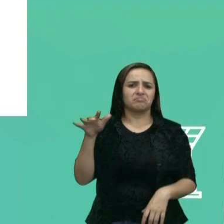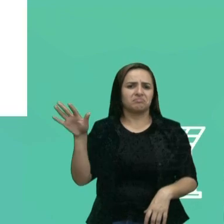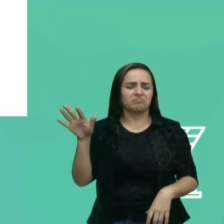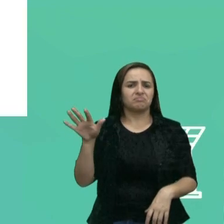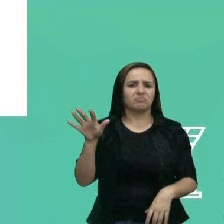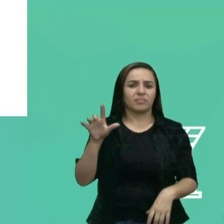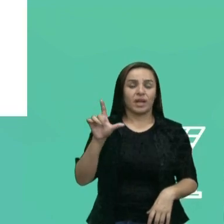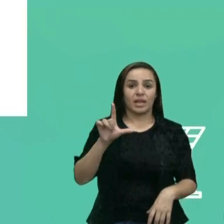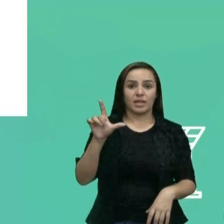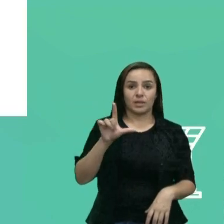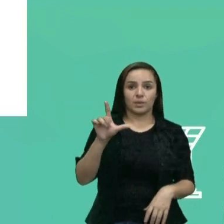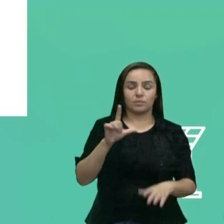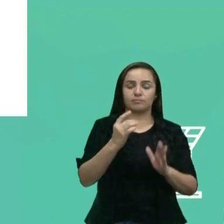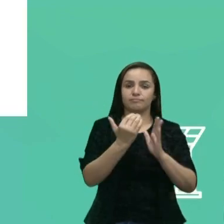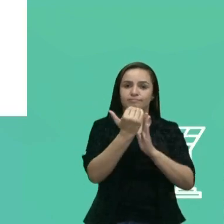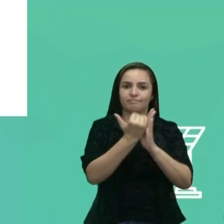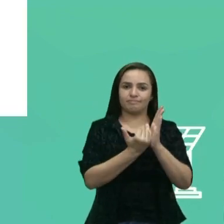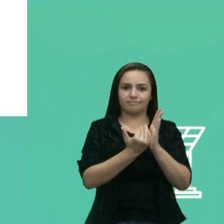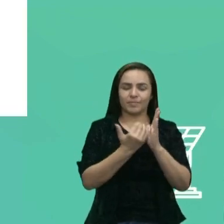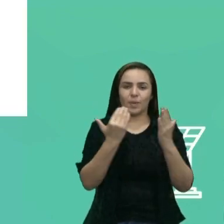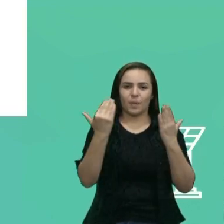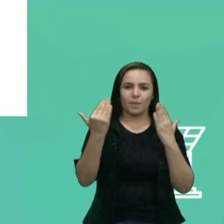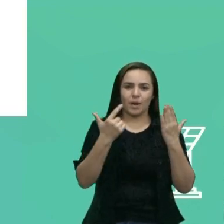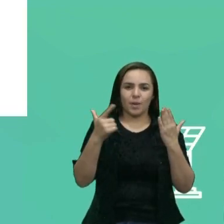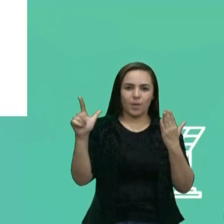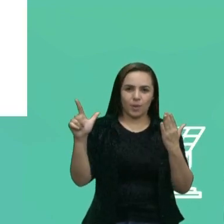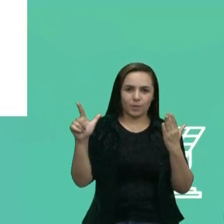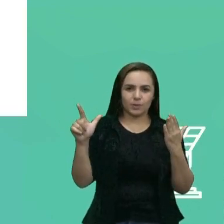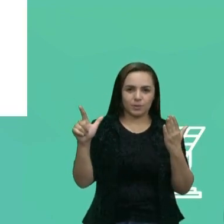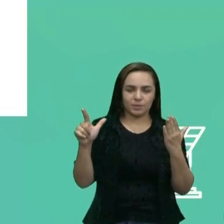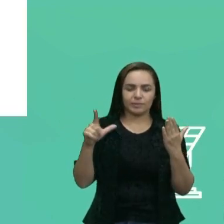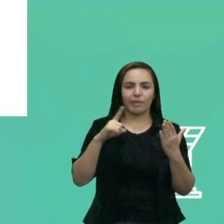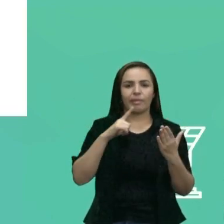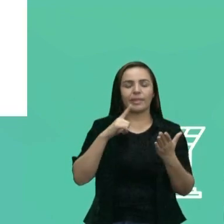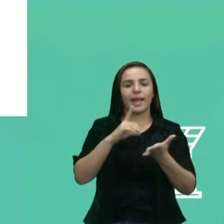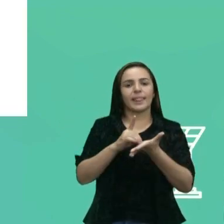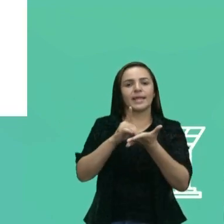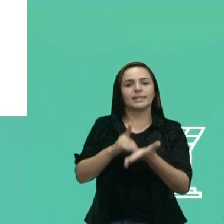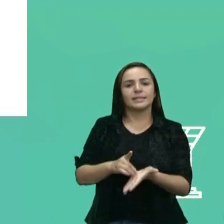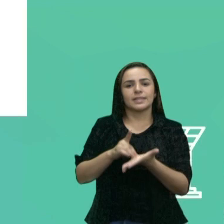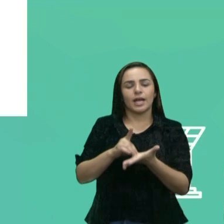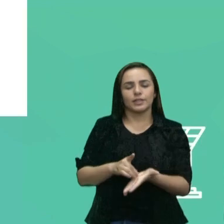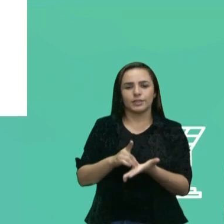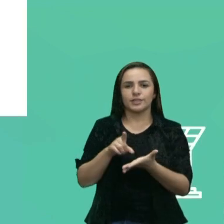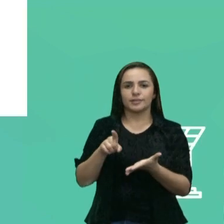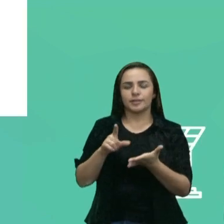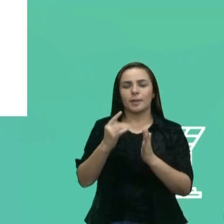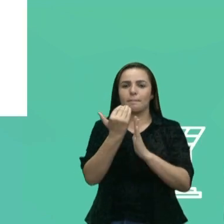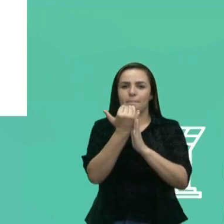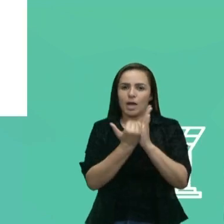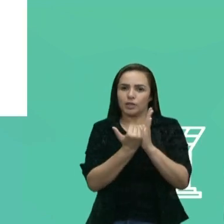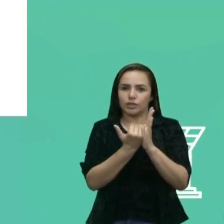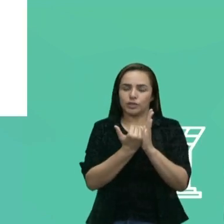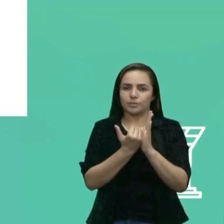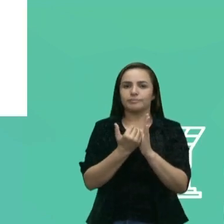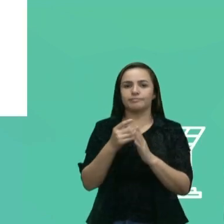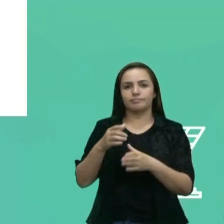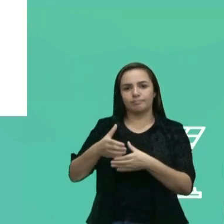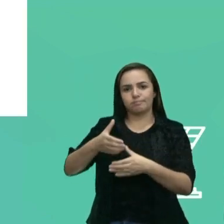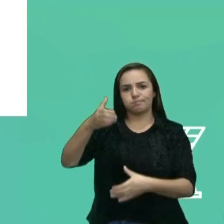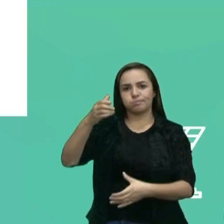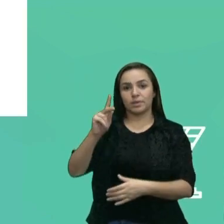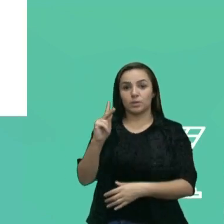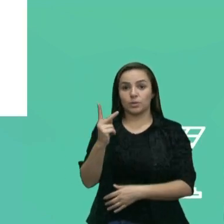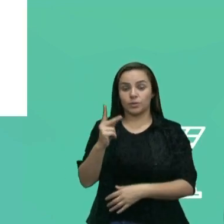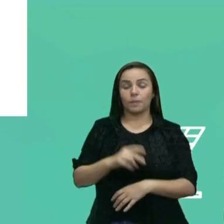por litro, bem inferior aos demais combustíveis que se utilizam mundialmente. Então, como o nome do nosso projeto sugere, nós nos